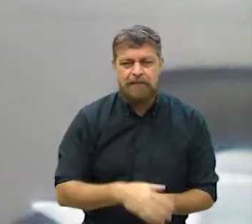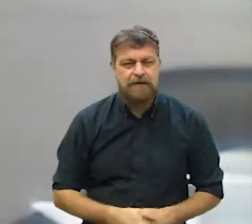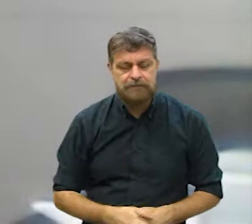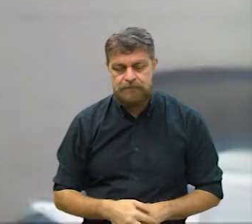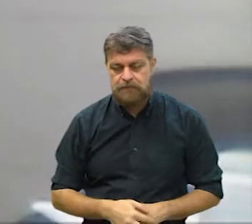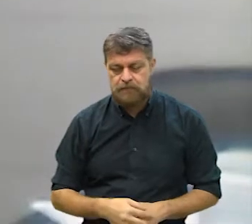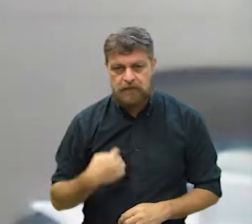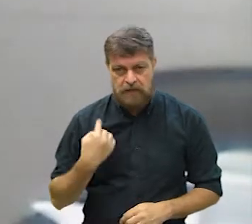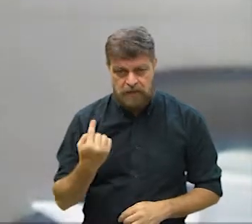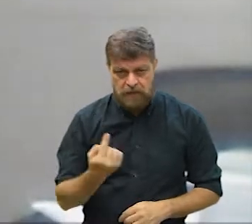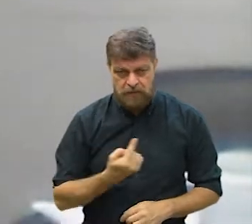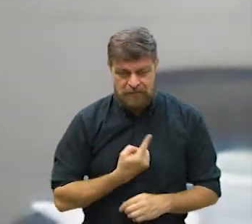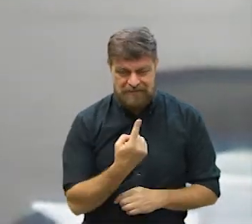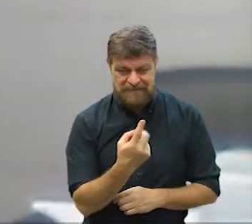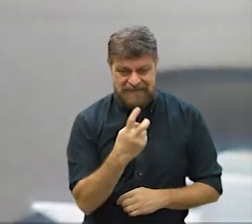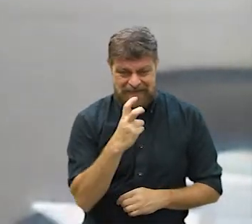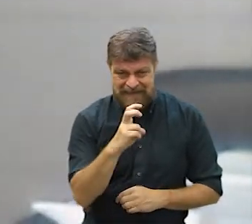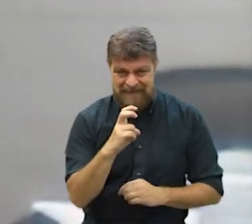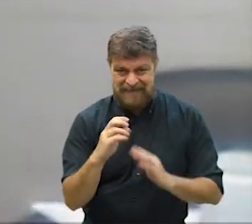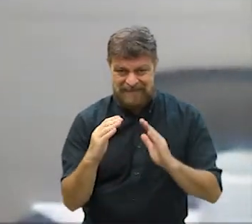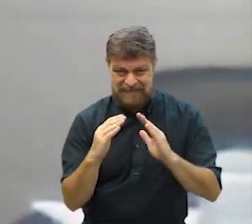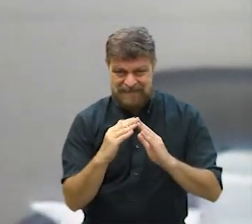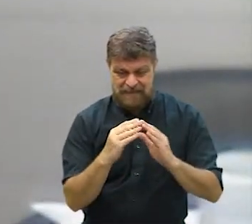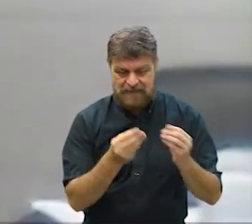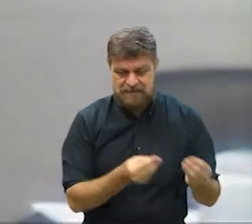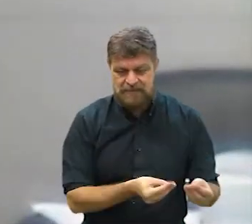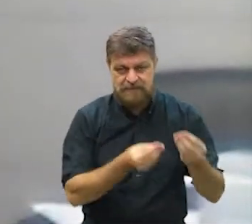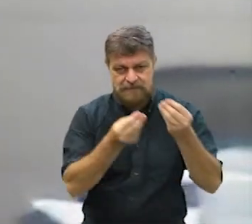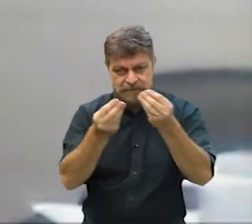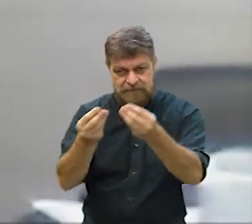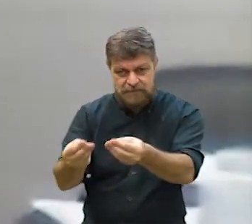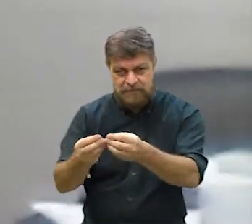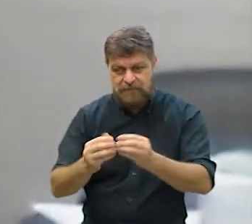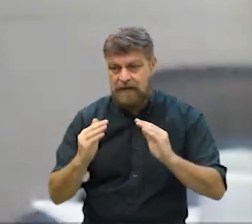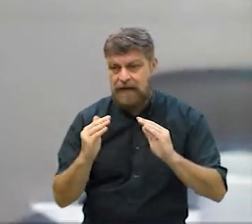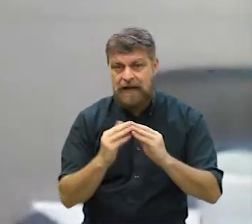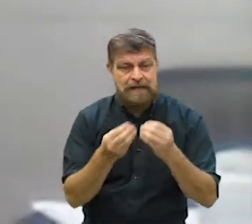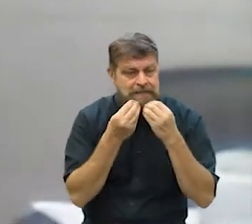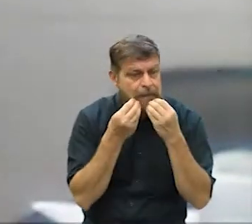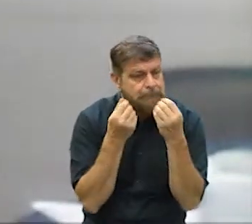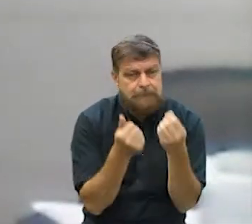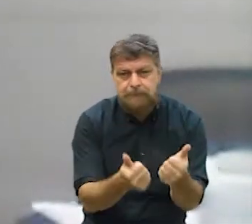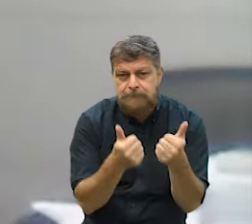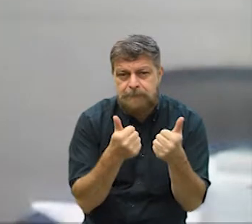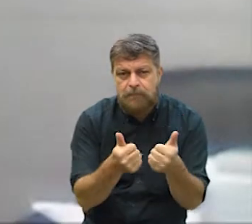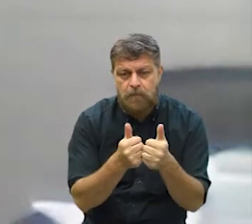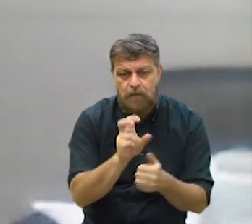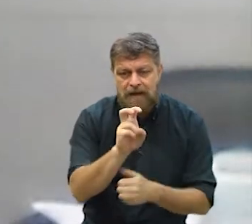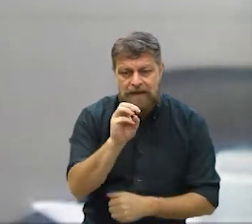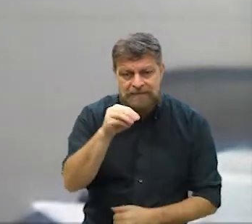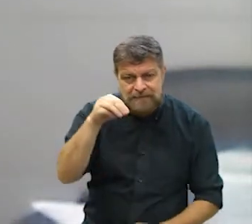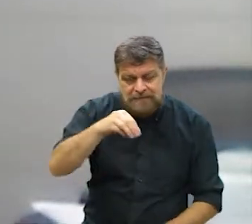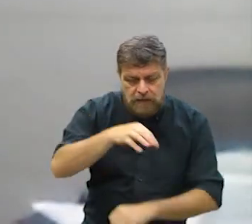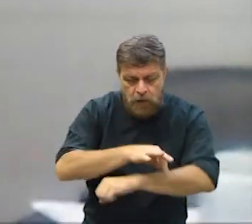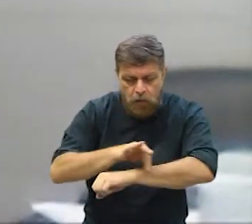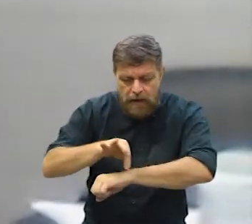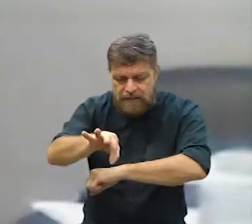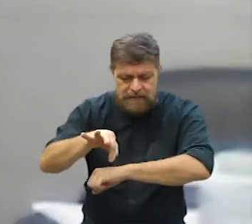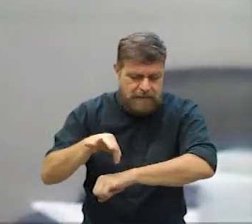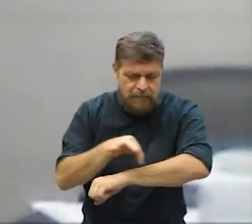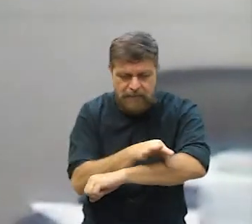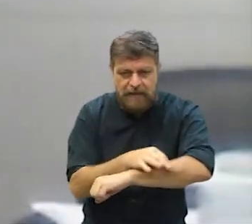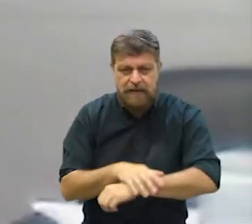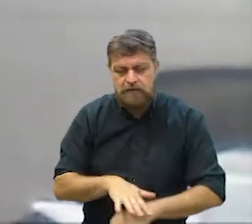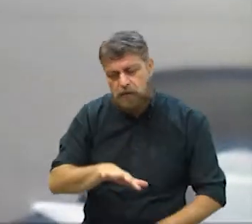entregar umas 15 casas que nós recebemos de contrapartida, né? Casas boas, casas de 50